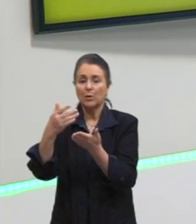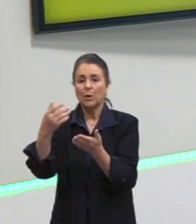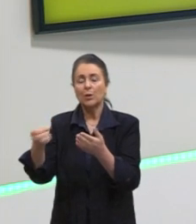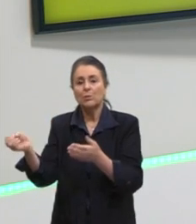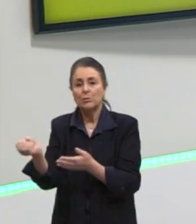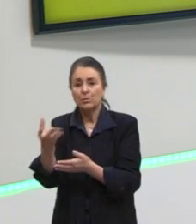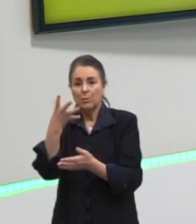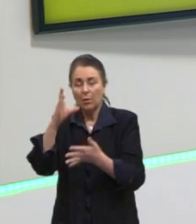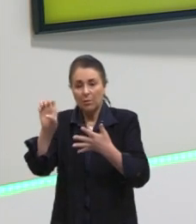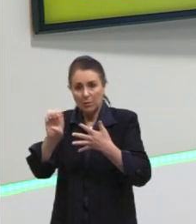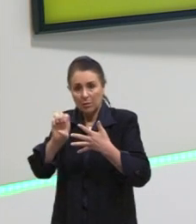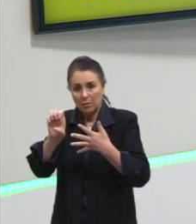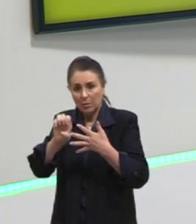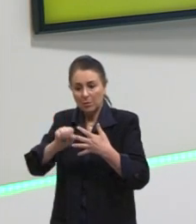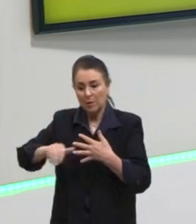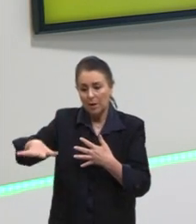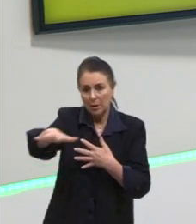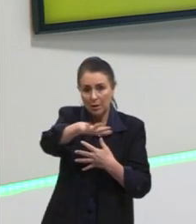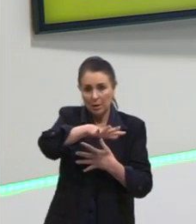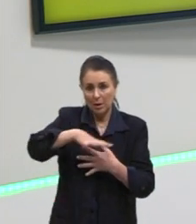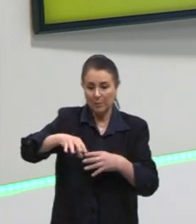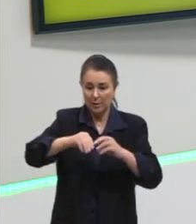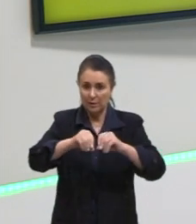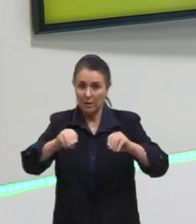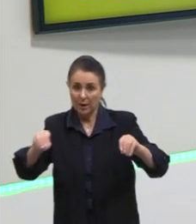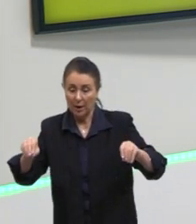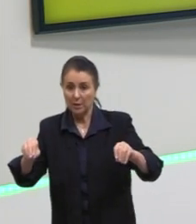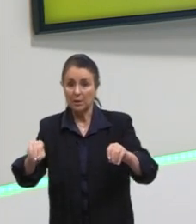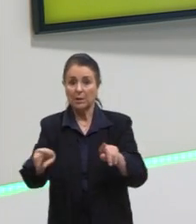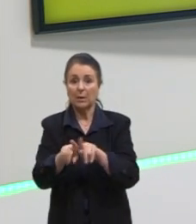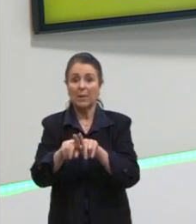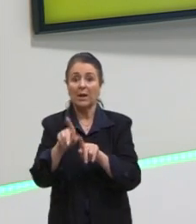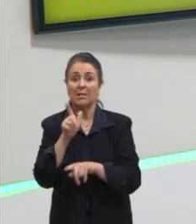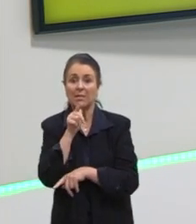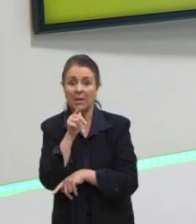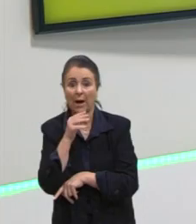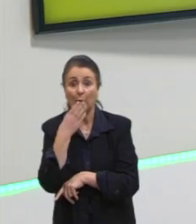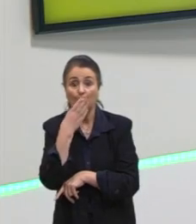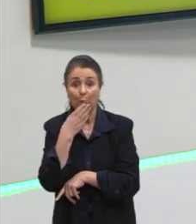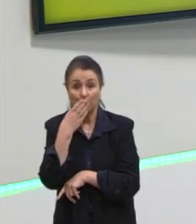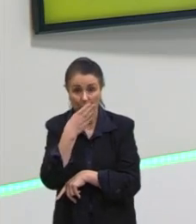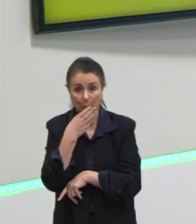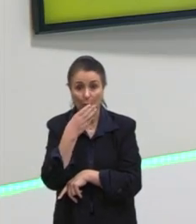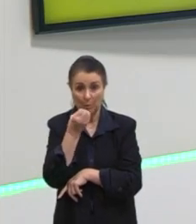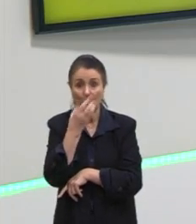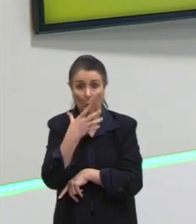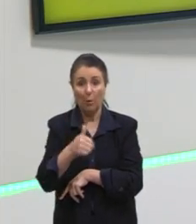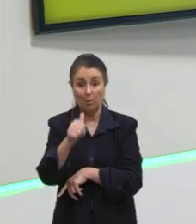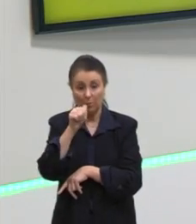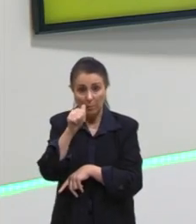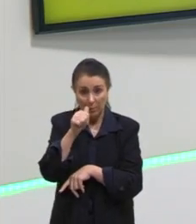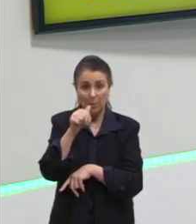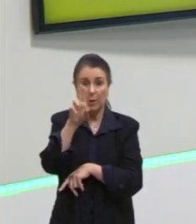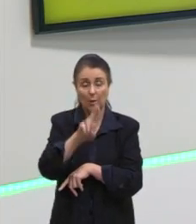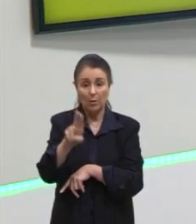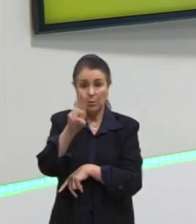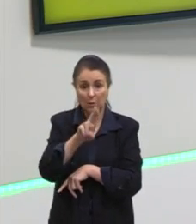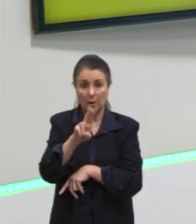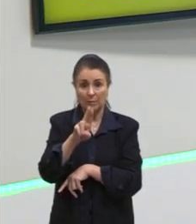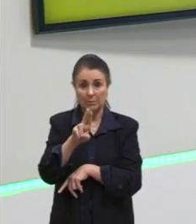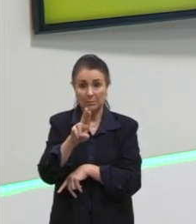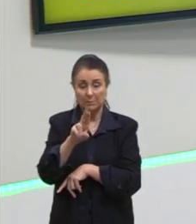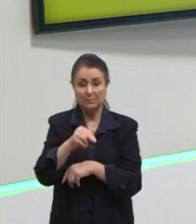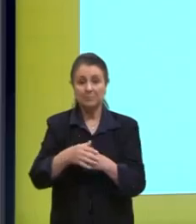em ambientes terrestres e de água doce causando então um desequilíbrio muito maior do que a gente está vendo